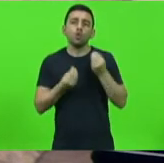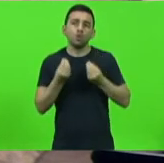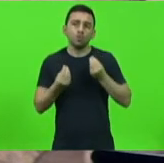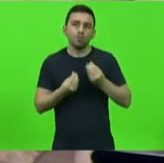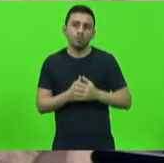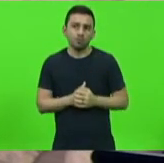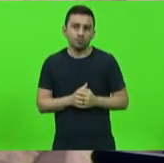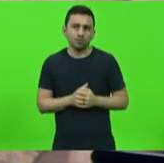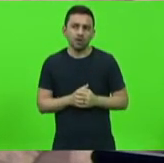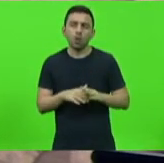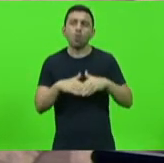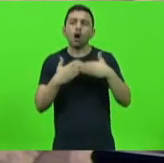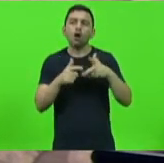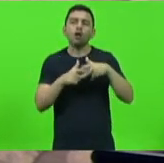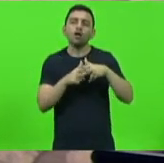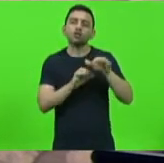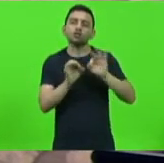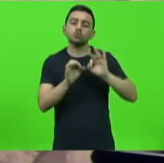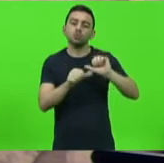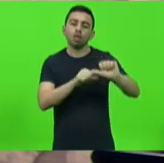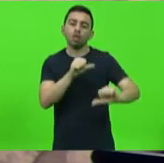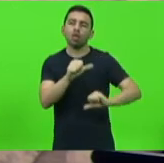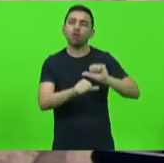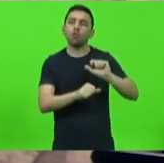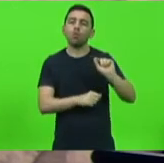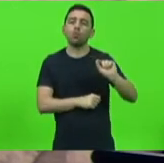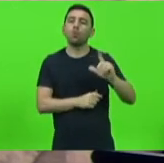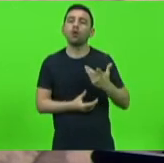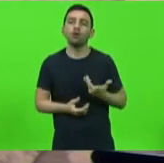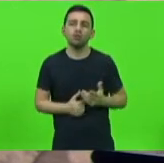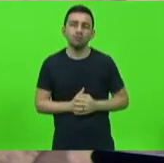Que reajuste que as outras categorias vão ter?